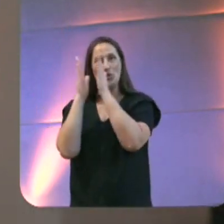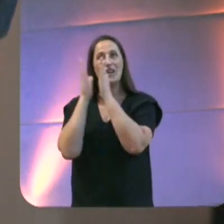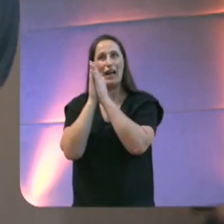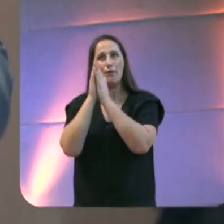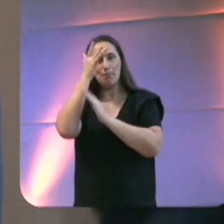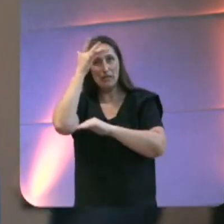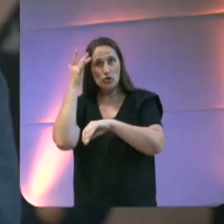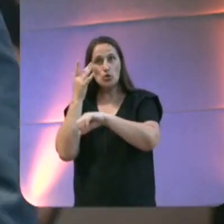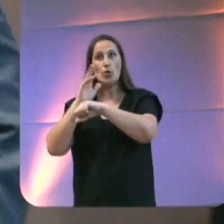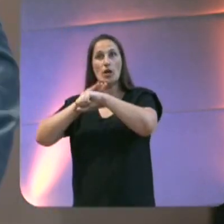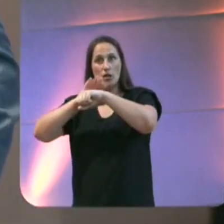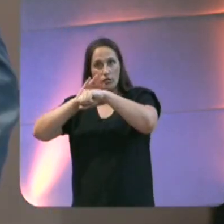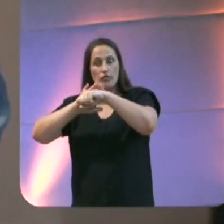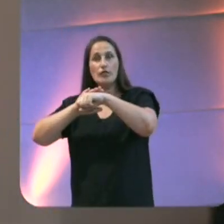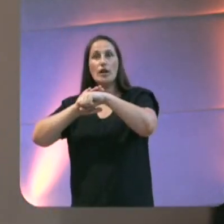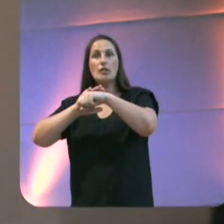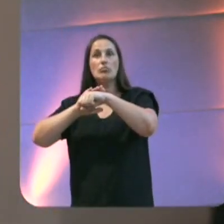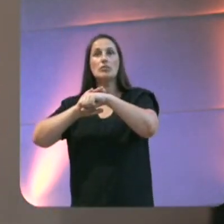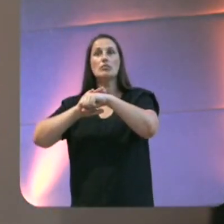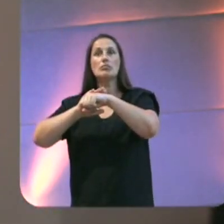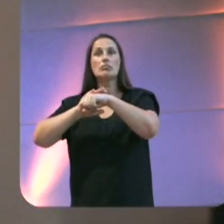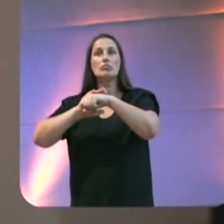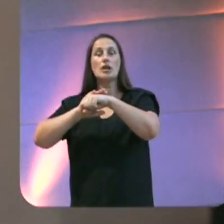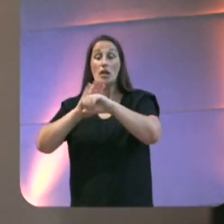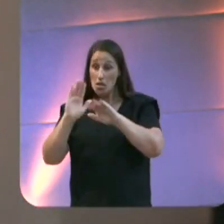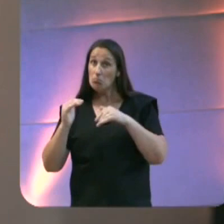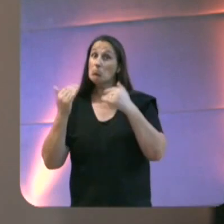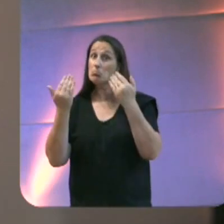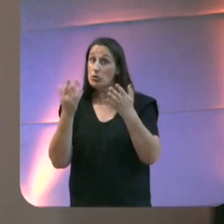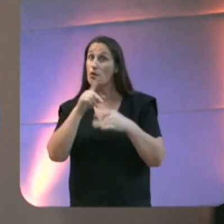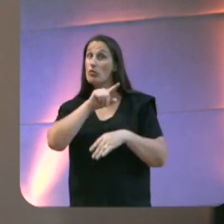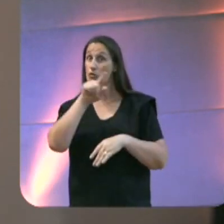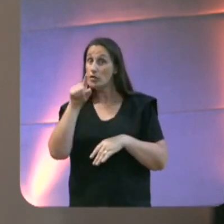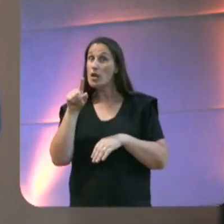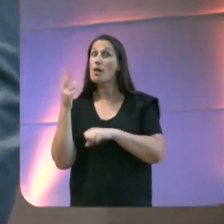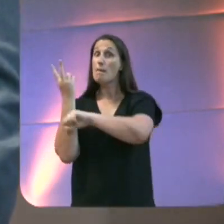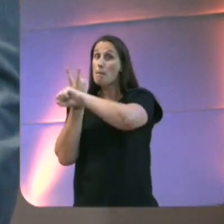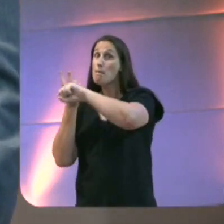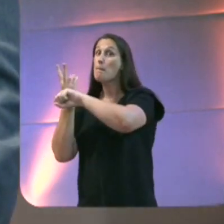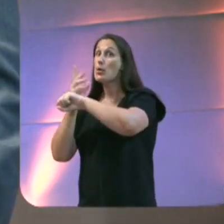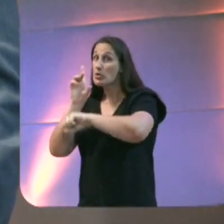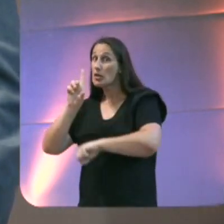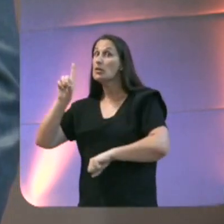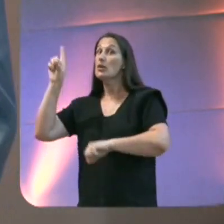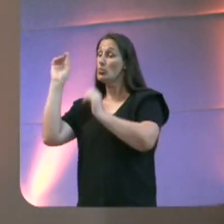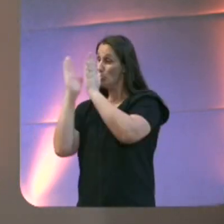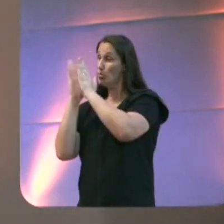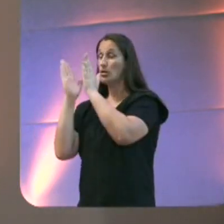não é? E eles serem curados, então você vai ter que buscar isso de Deus em